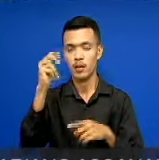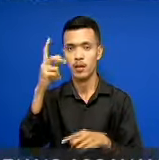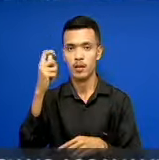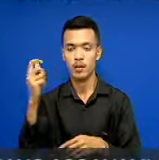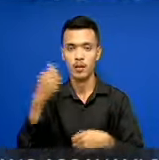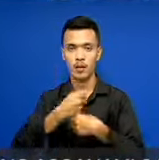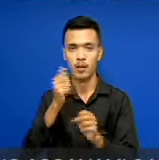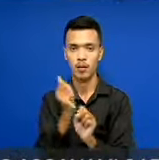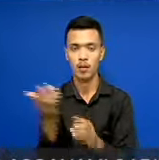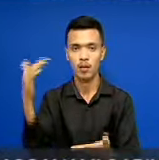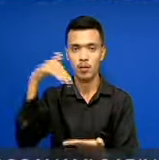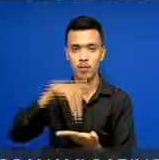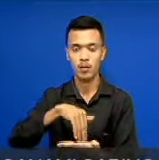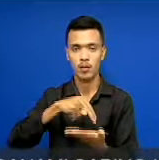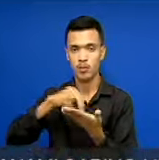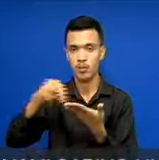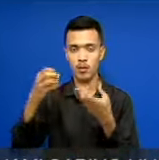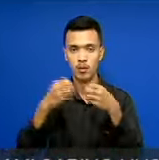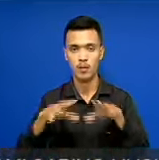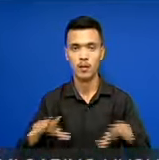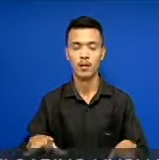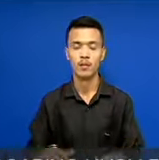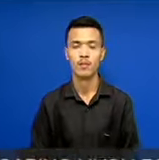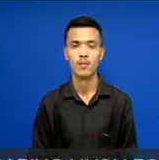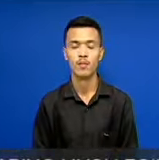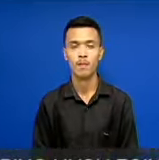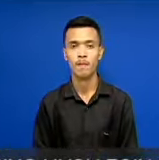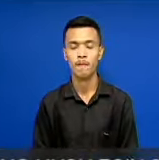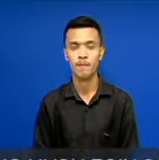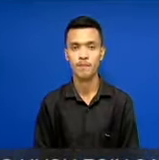produz hika sapa matrícula nebe lakon. Juvenal da Silva, Bartetelli.